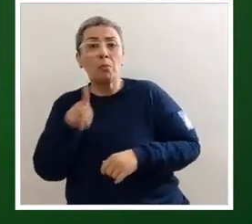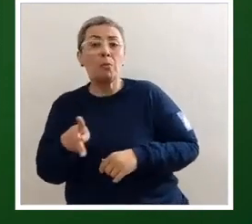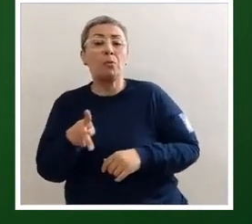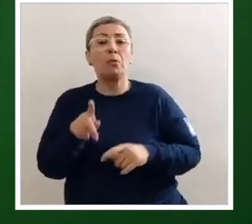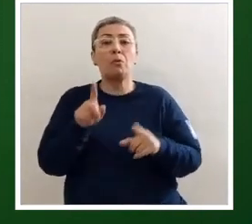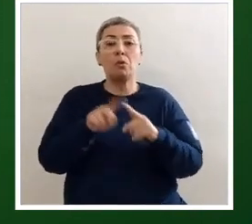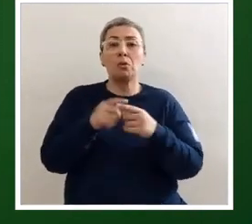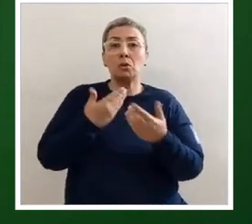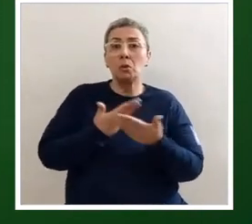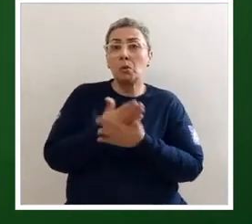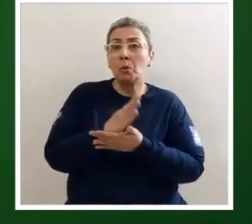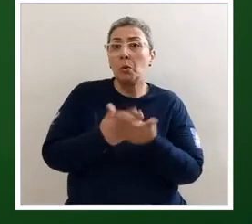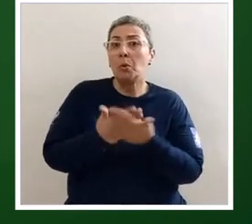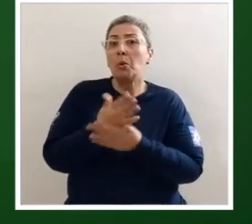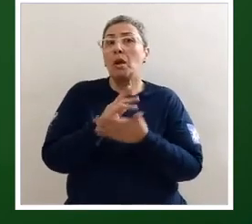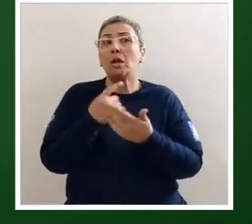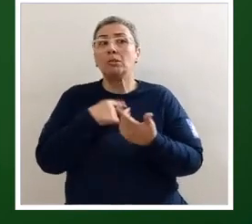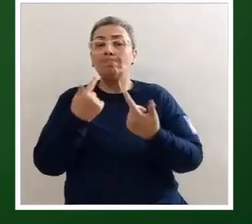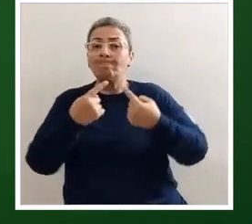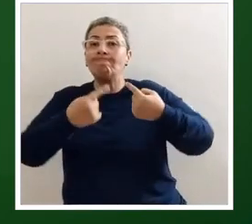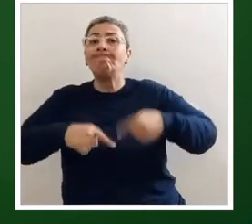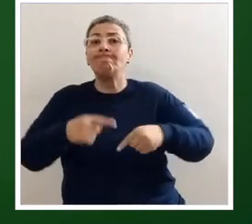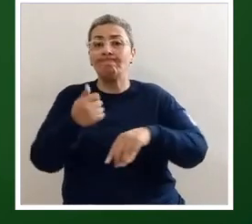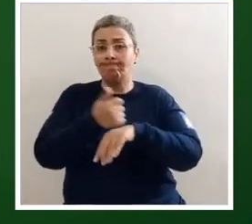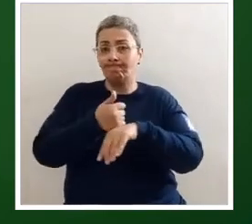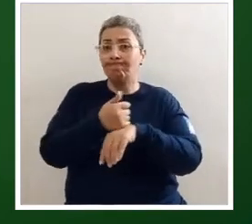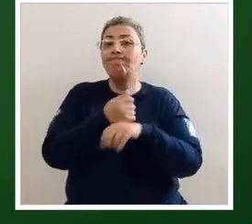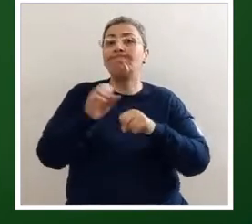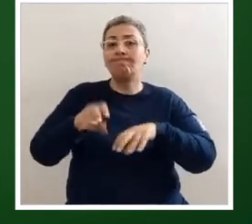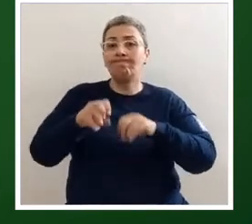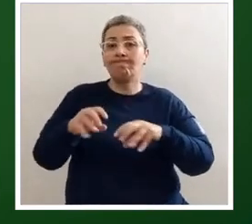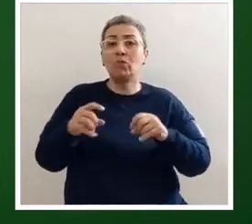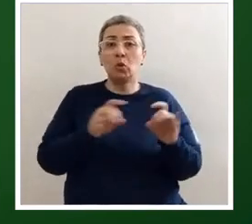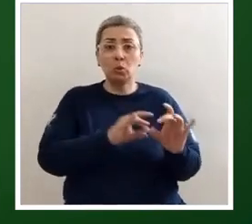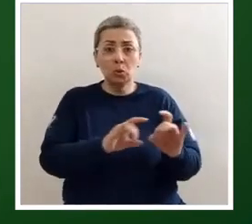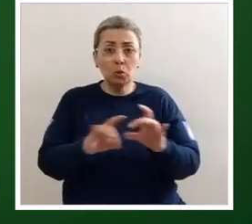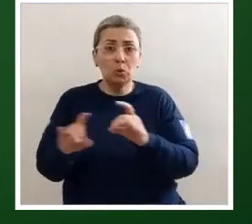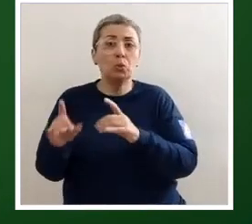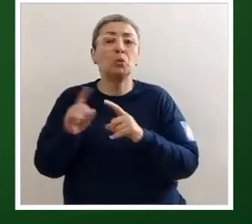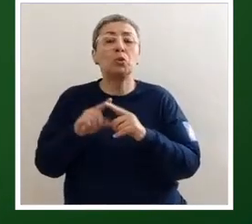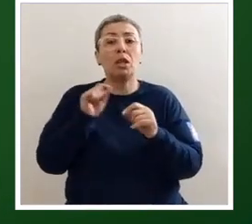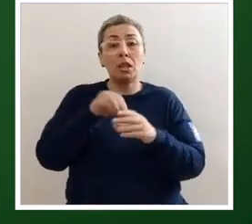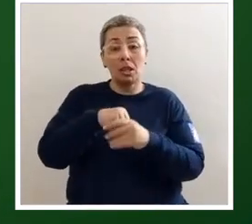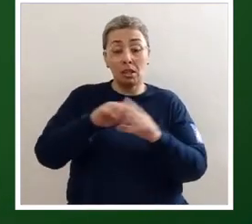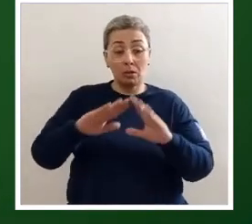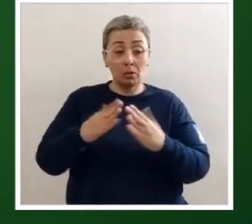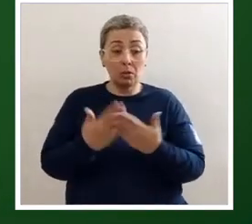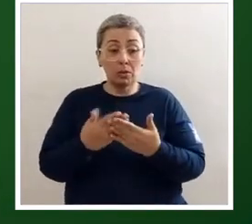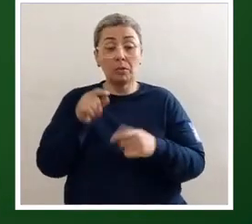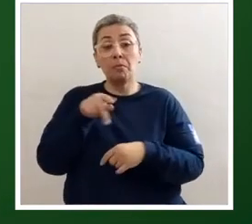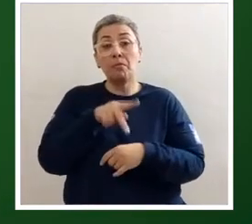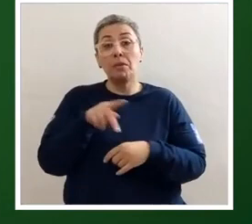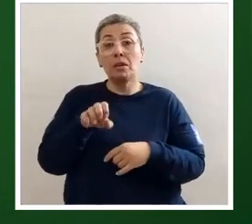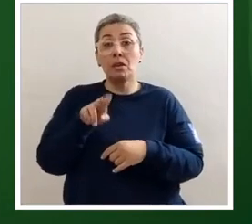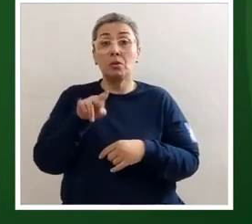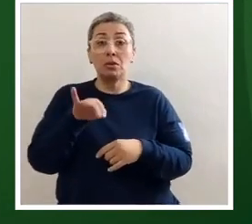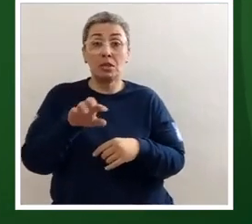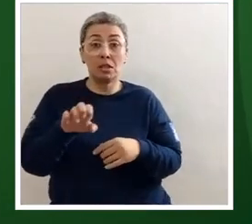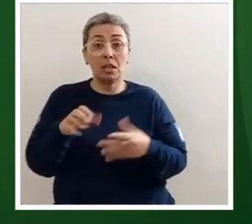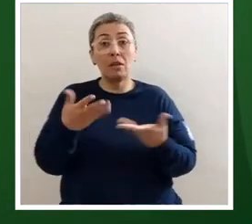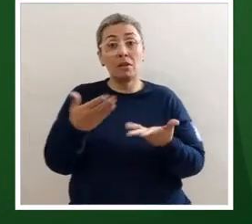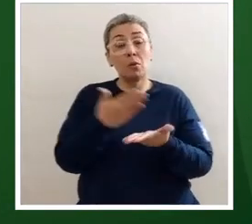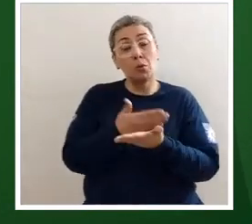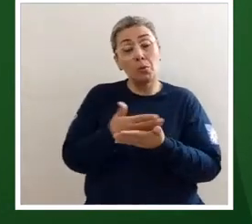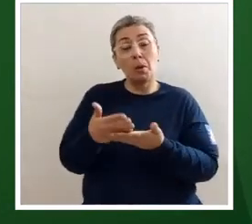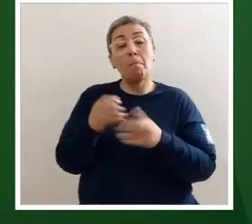que instigam que desafiem os profissionais da educação todos os dias no ambiente escolar então o professor Eunice você terá